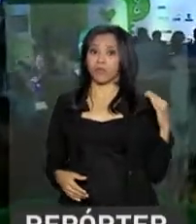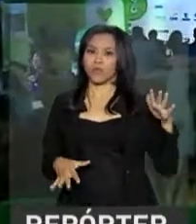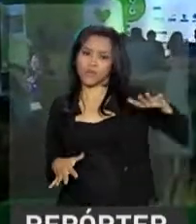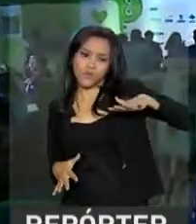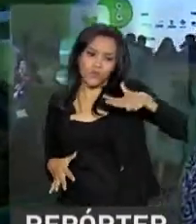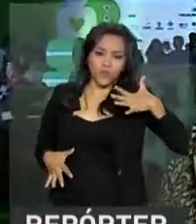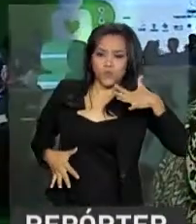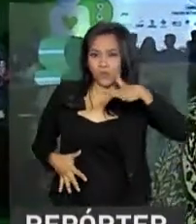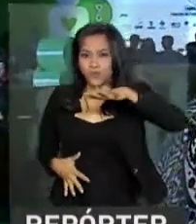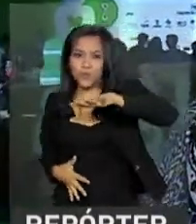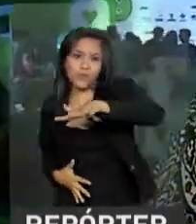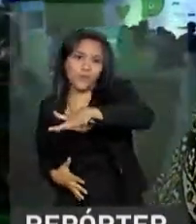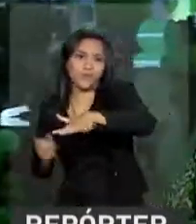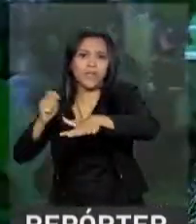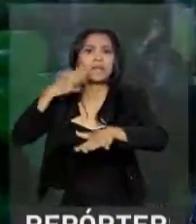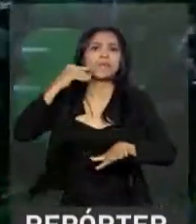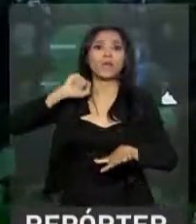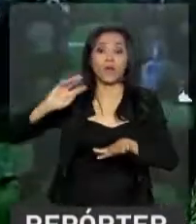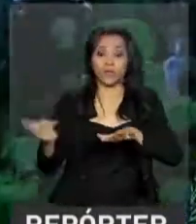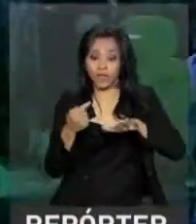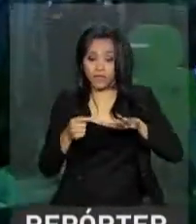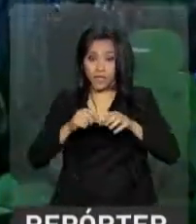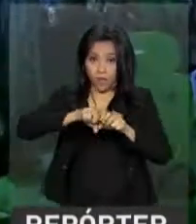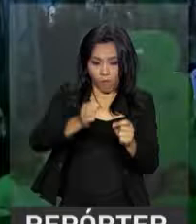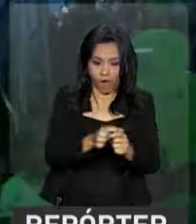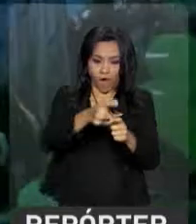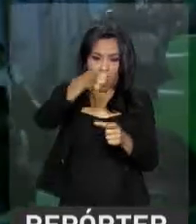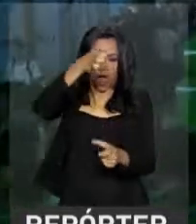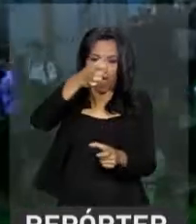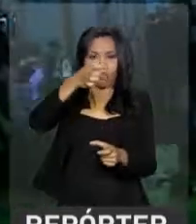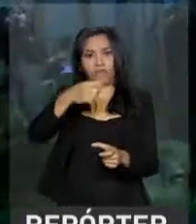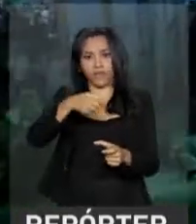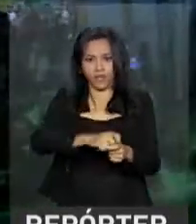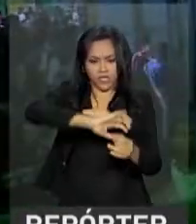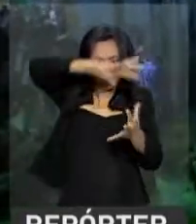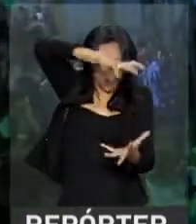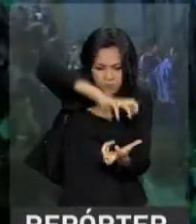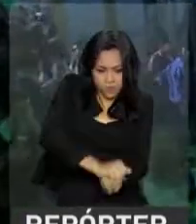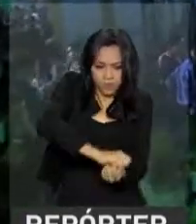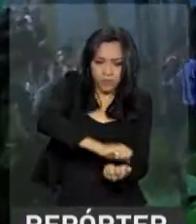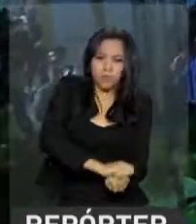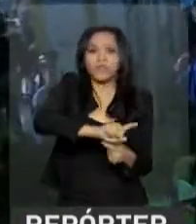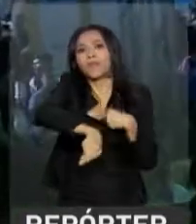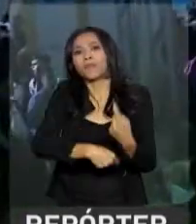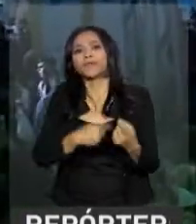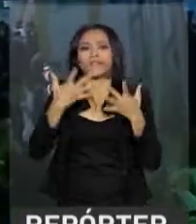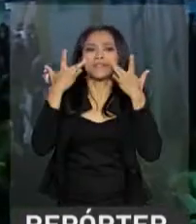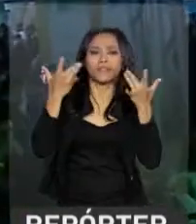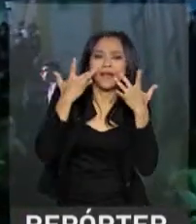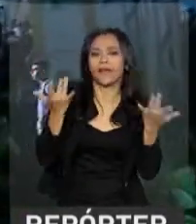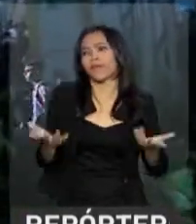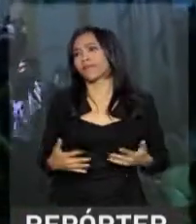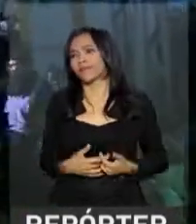de asa delta. Dá para conhecer o que acontece quando uma garrafa PET é reciclada. A gente tem sabores e sentidos, tem teatro.